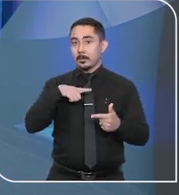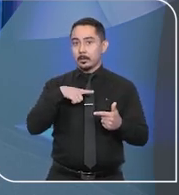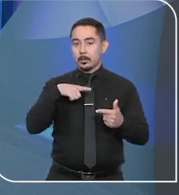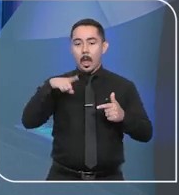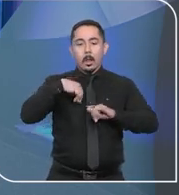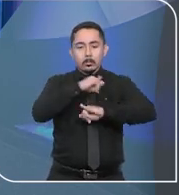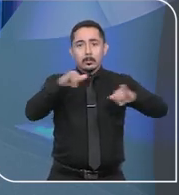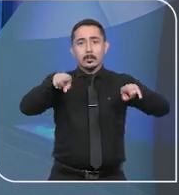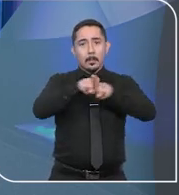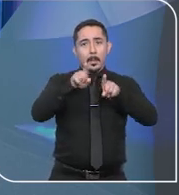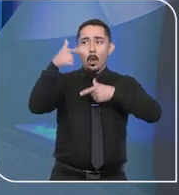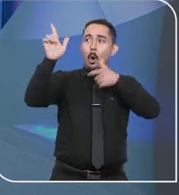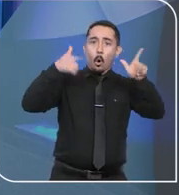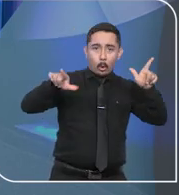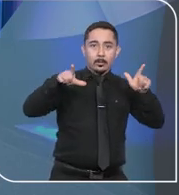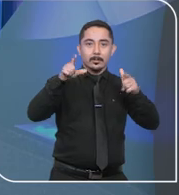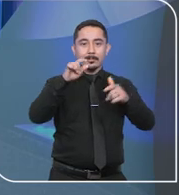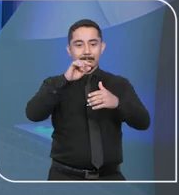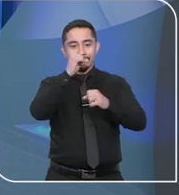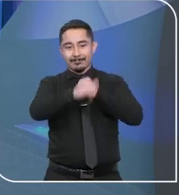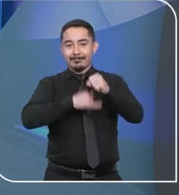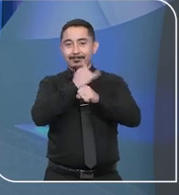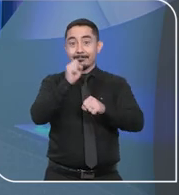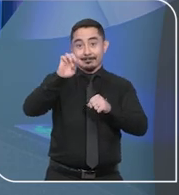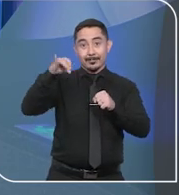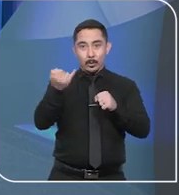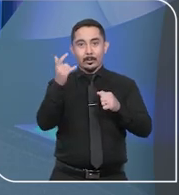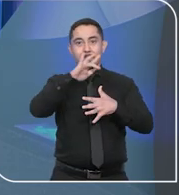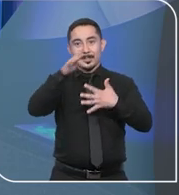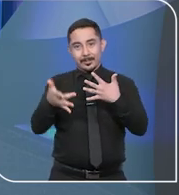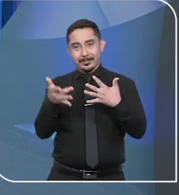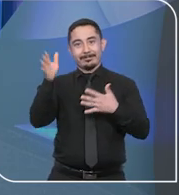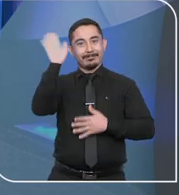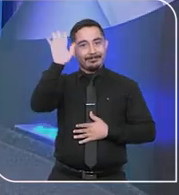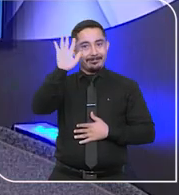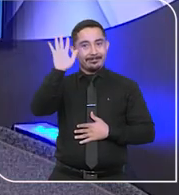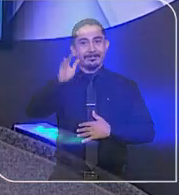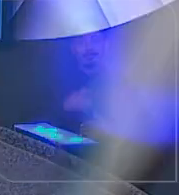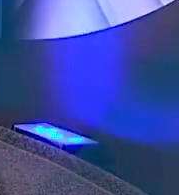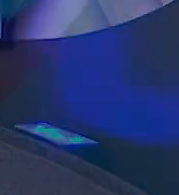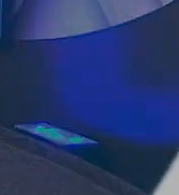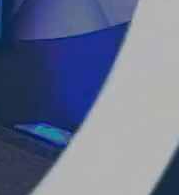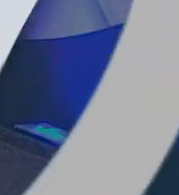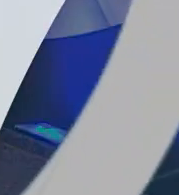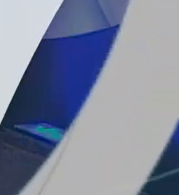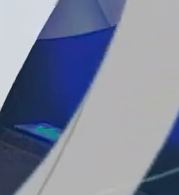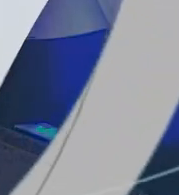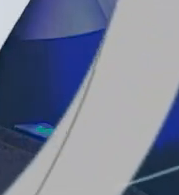outras notícias no site do STJ e nas nossas redes sociais. Até a próxima!